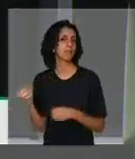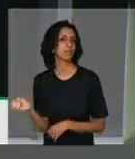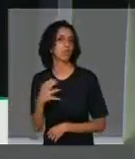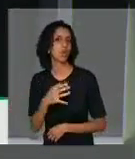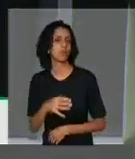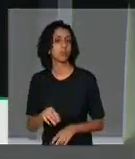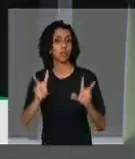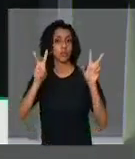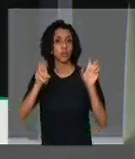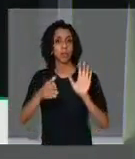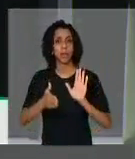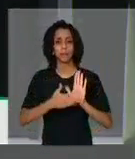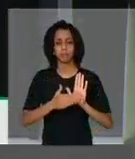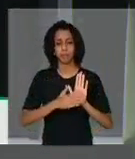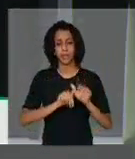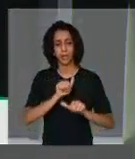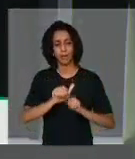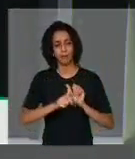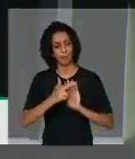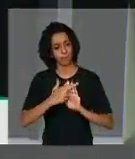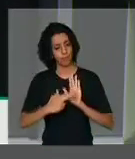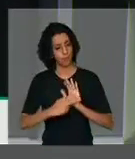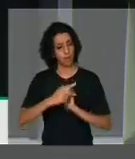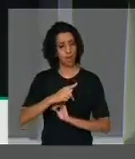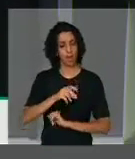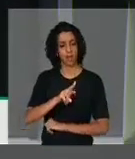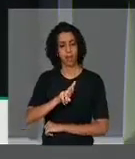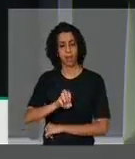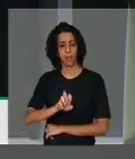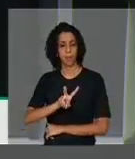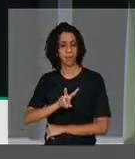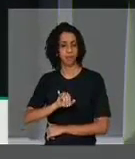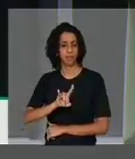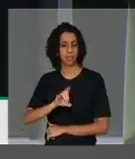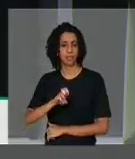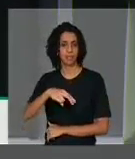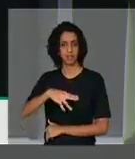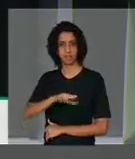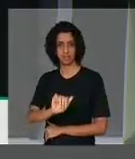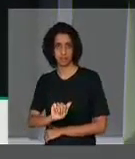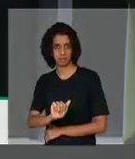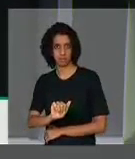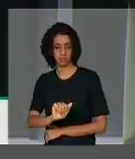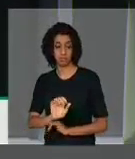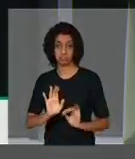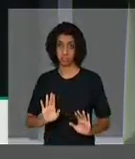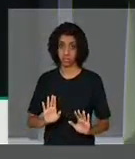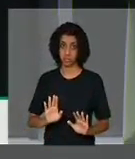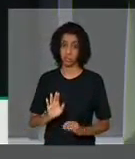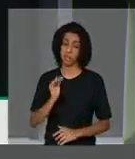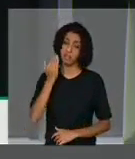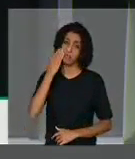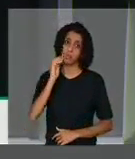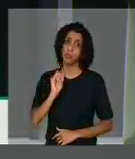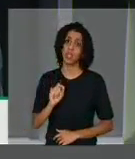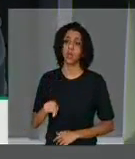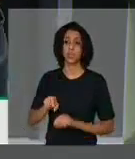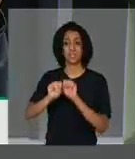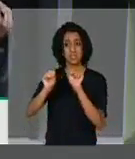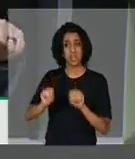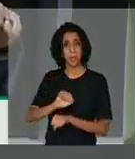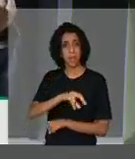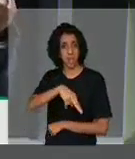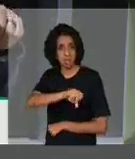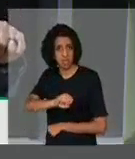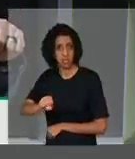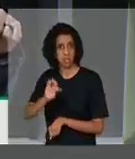chamada reforma da Previdência. Nós entendemos que o sistema previdenciário, que